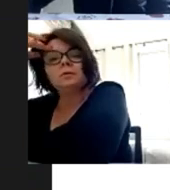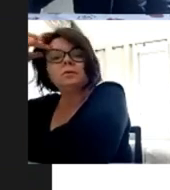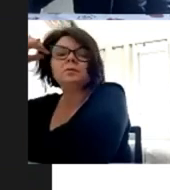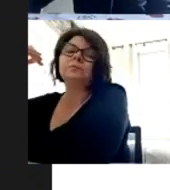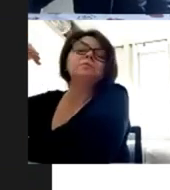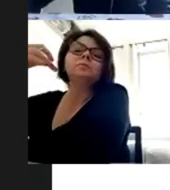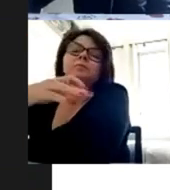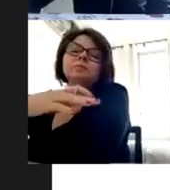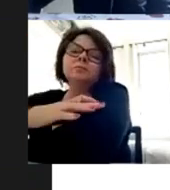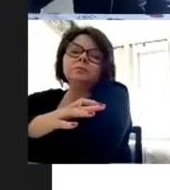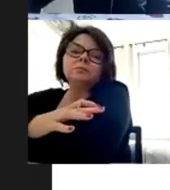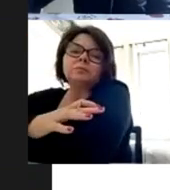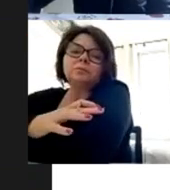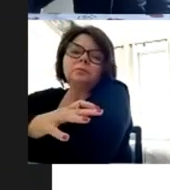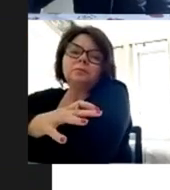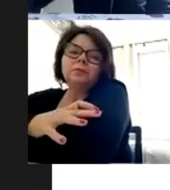emocionais.